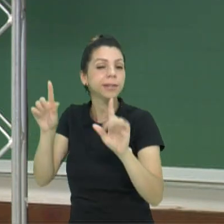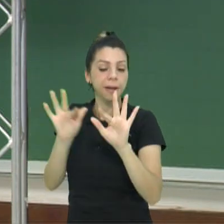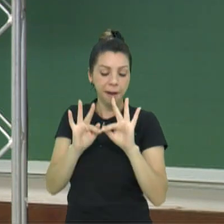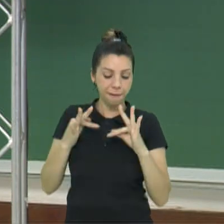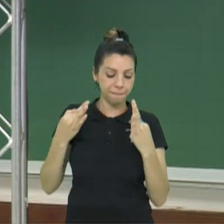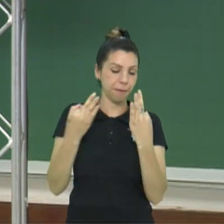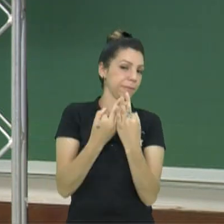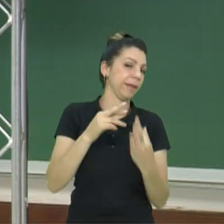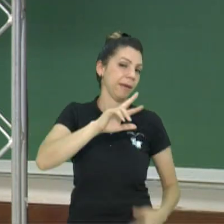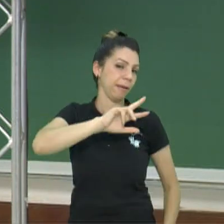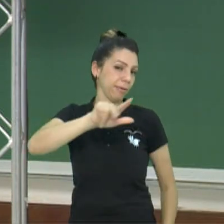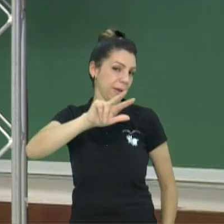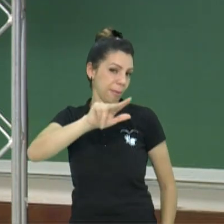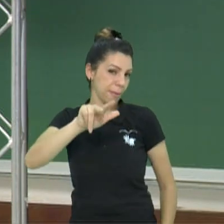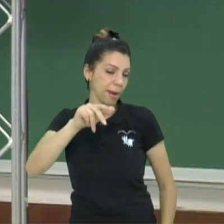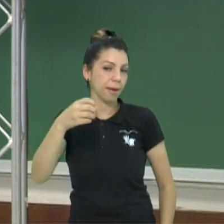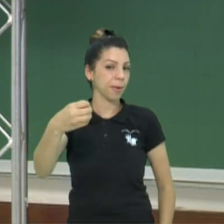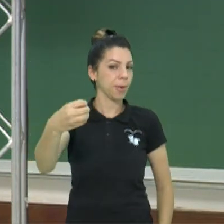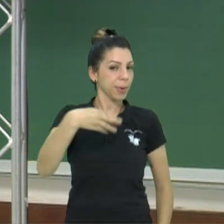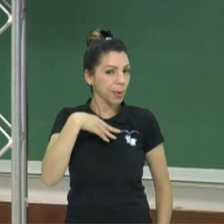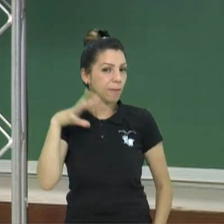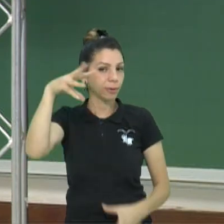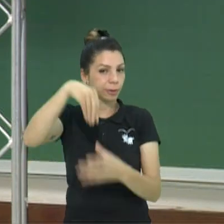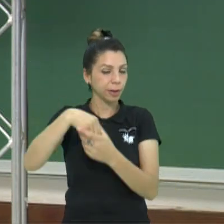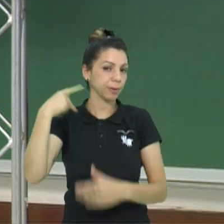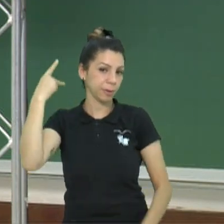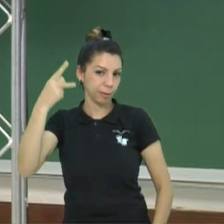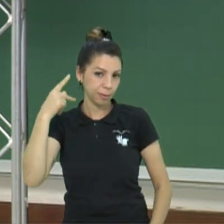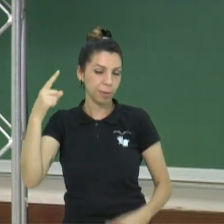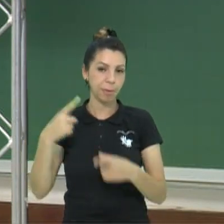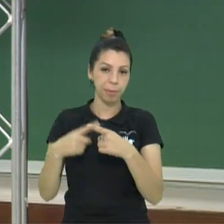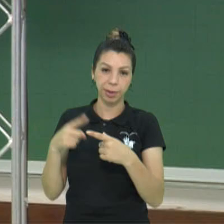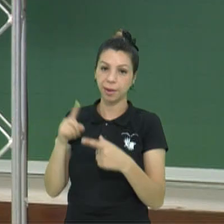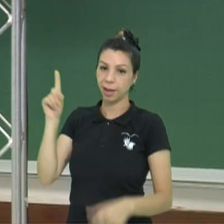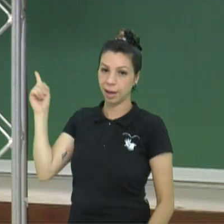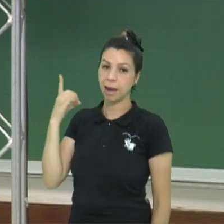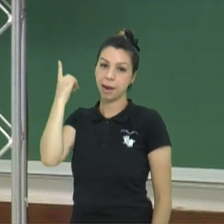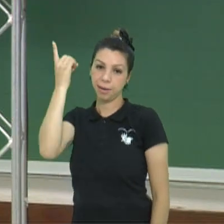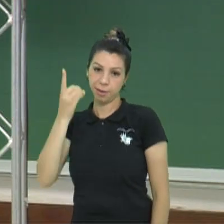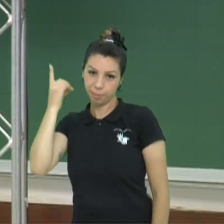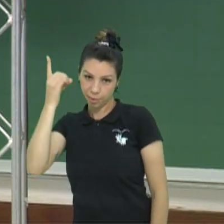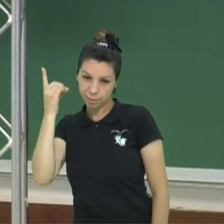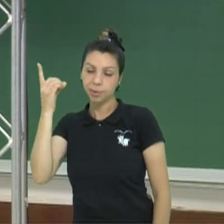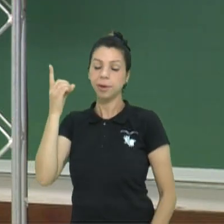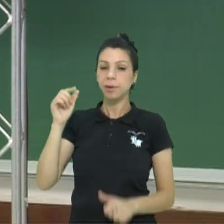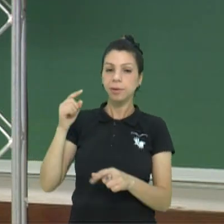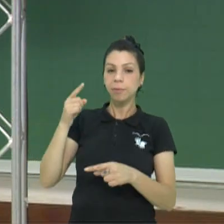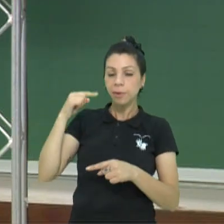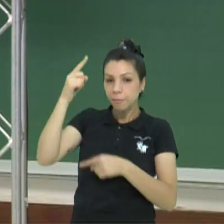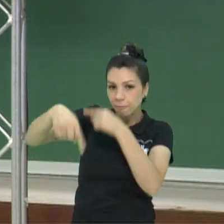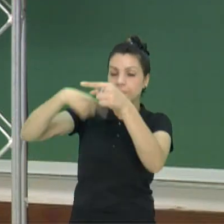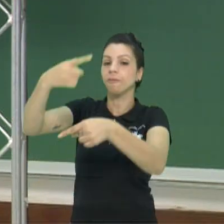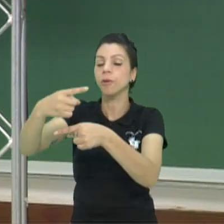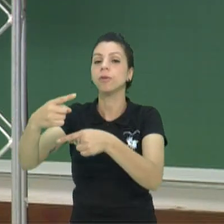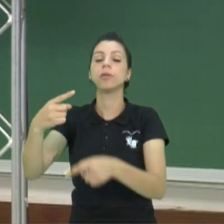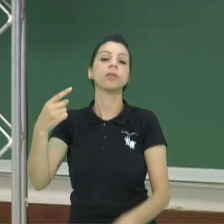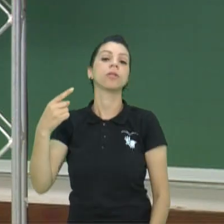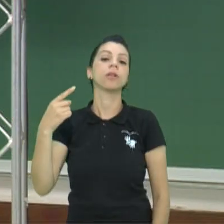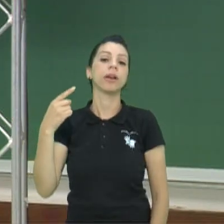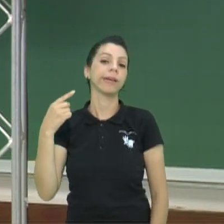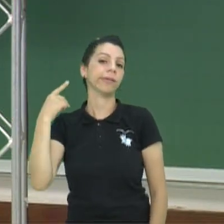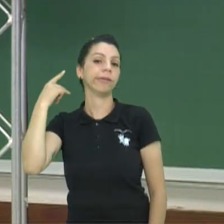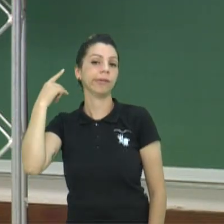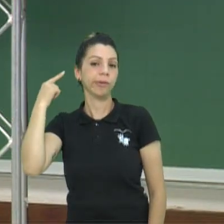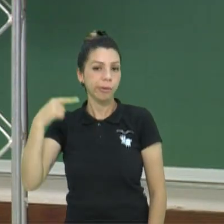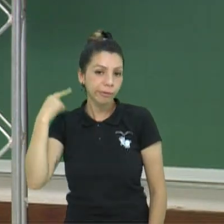dele não era tão nova na política. Ele mesmo já havia sido deputado, era governador em Alagoas, então não era novo